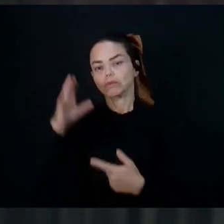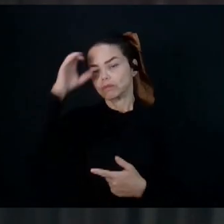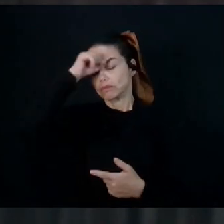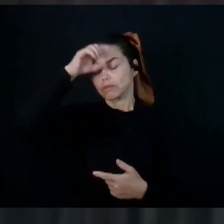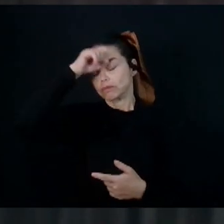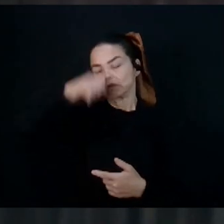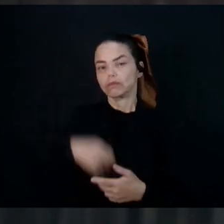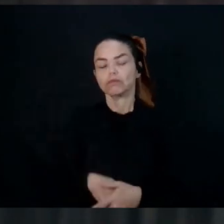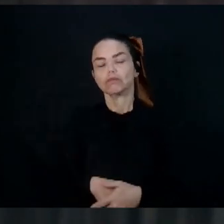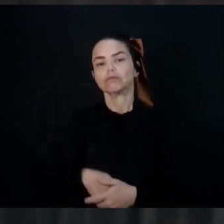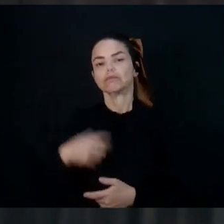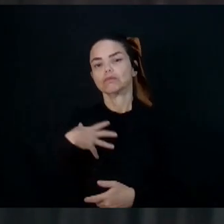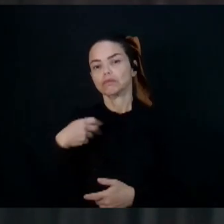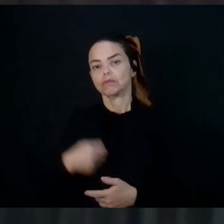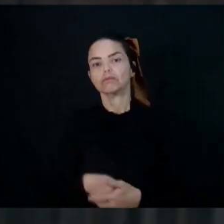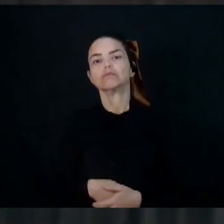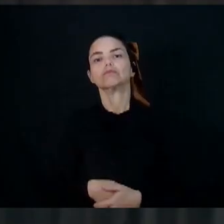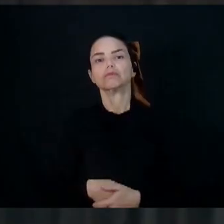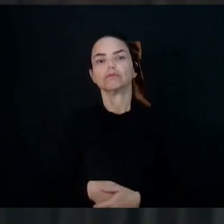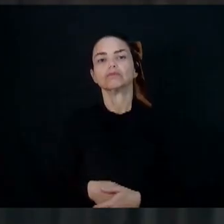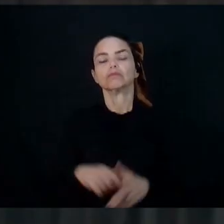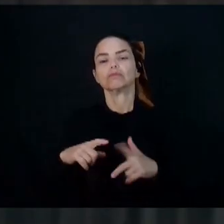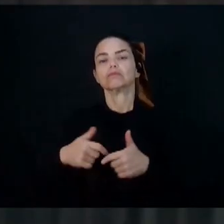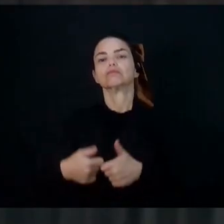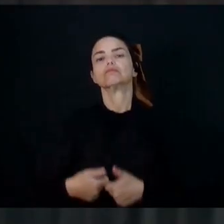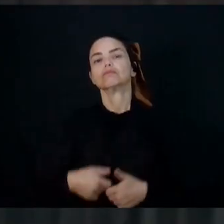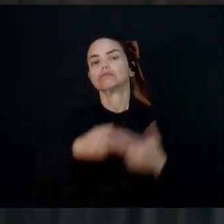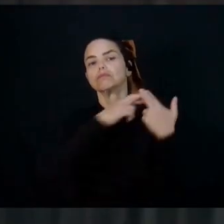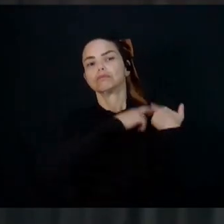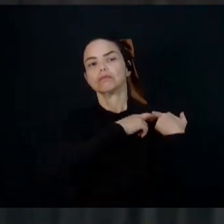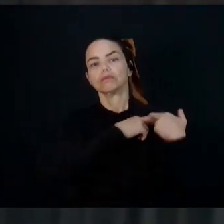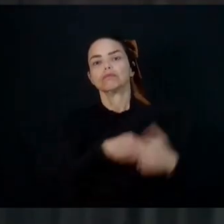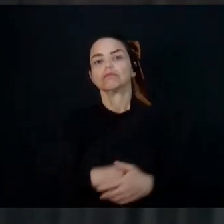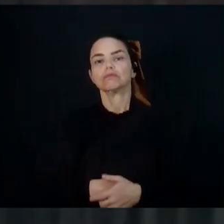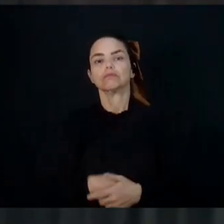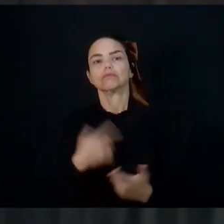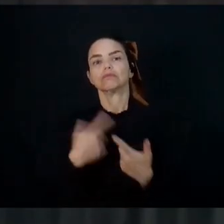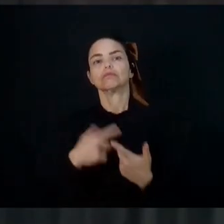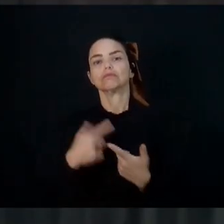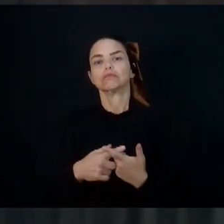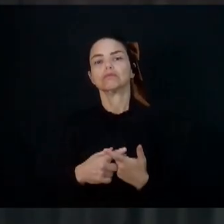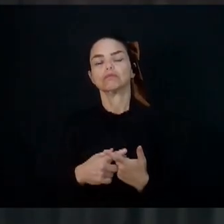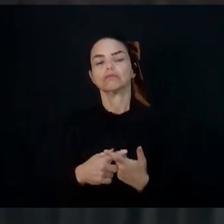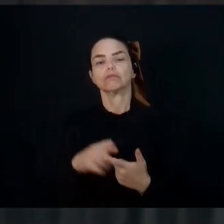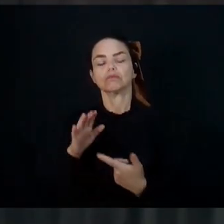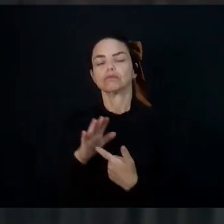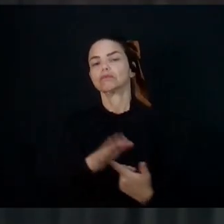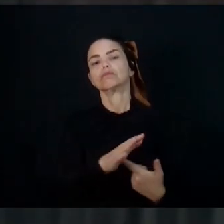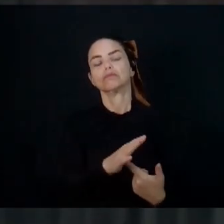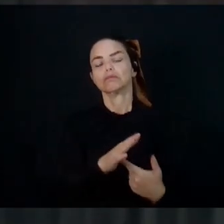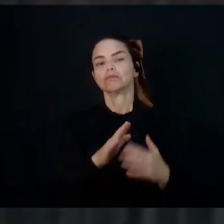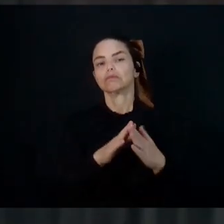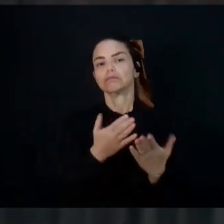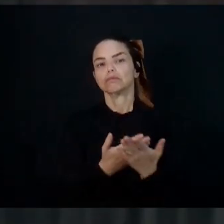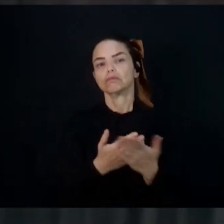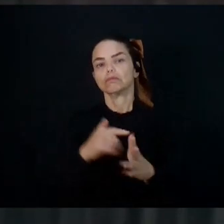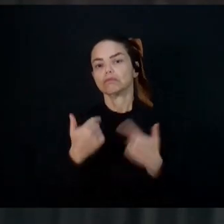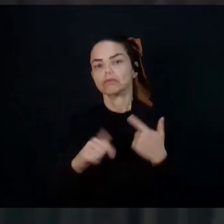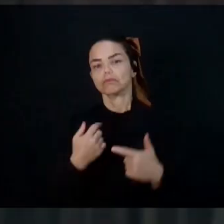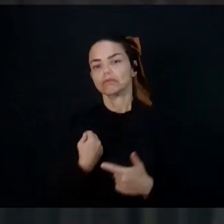nossos filhos a atuar com responsabilidade, porque isso vai refletir na escola, no trabalho, na